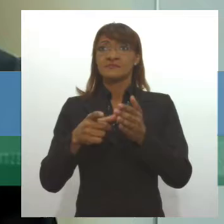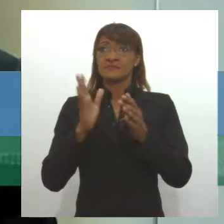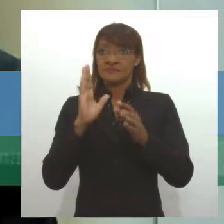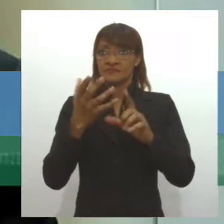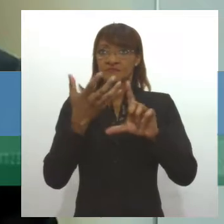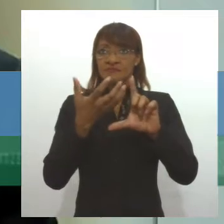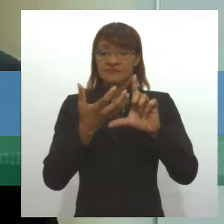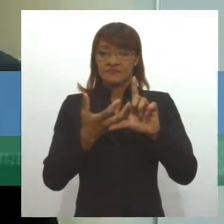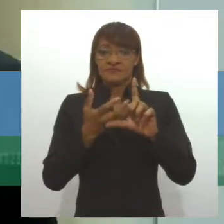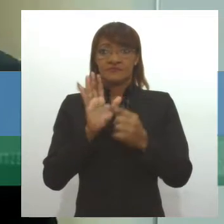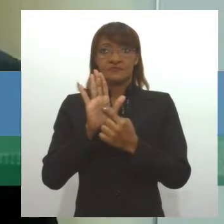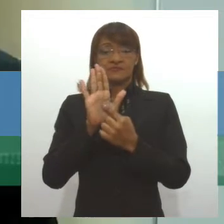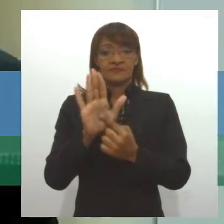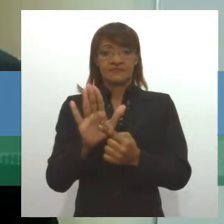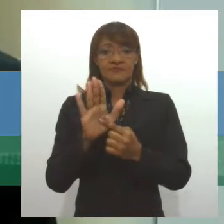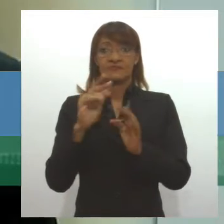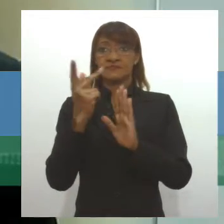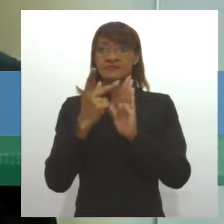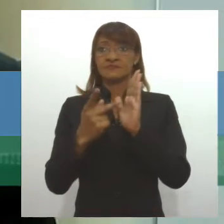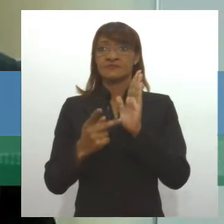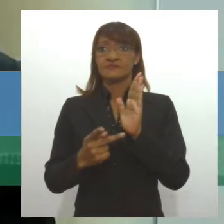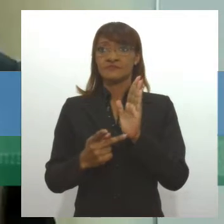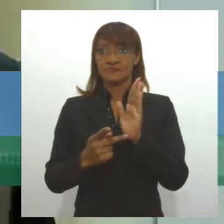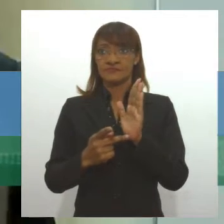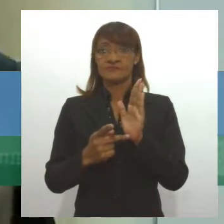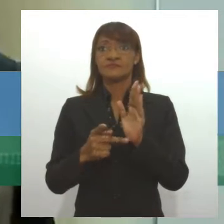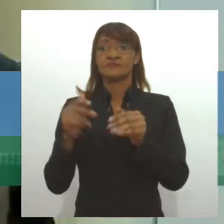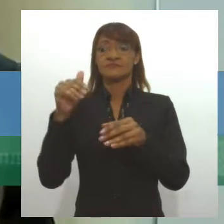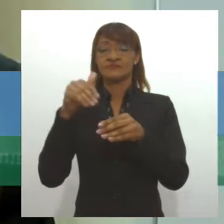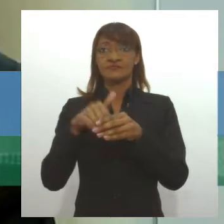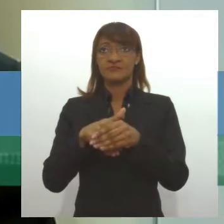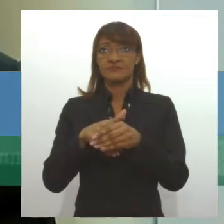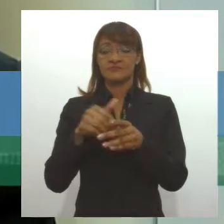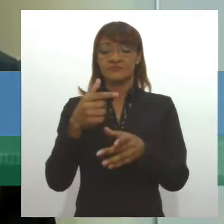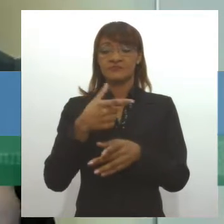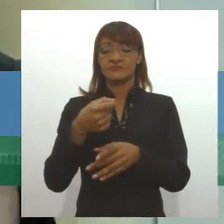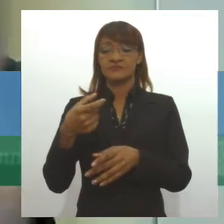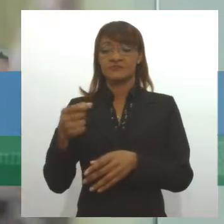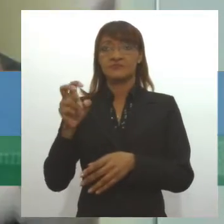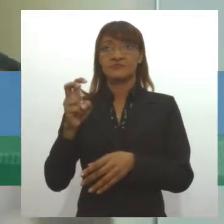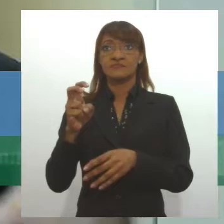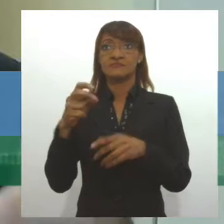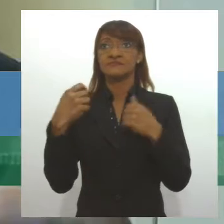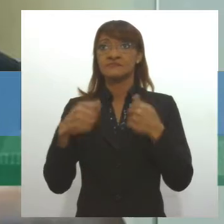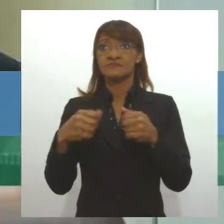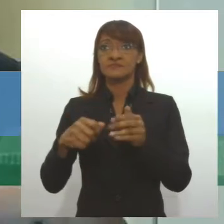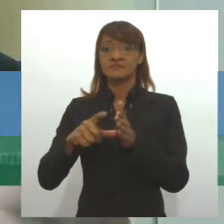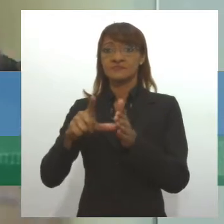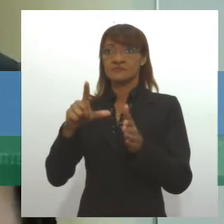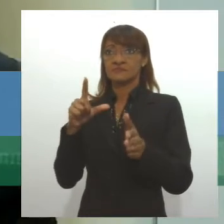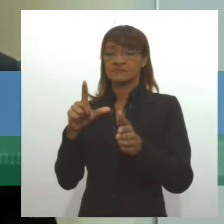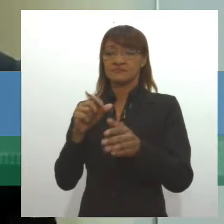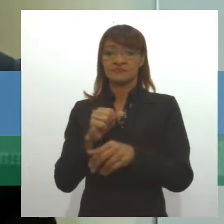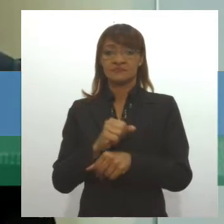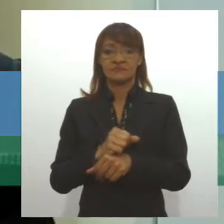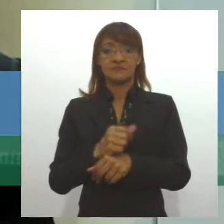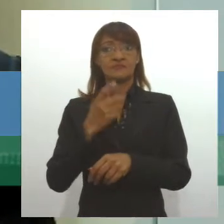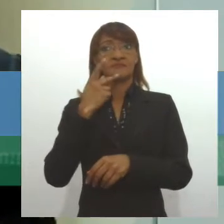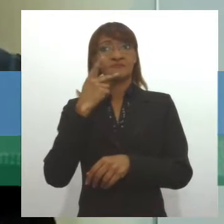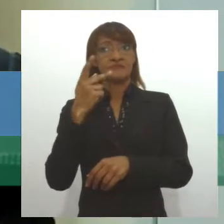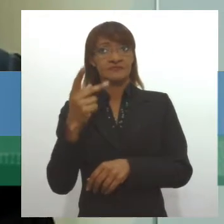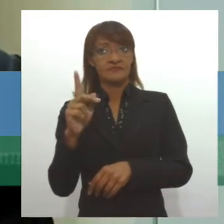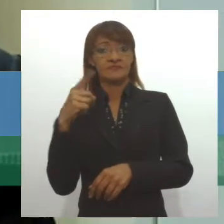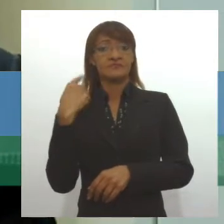esse projeto já deveria ter sido votado em 2005. E eu disse naquele pronunciamento que nós,